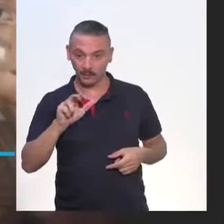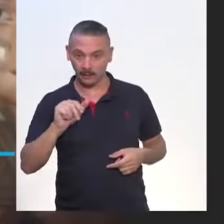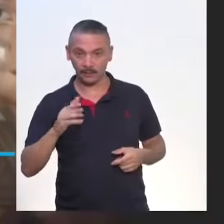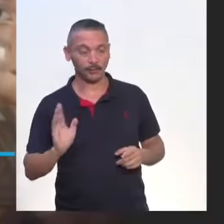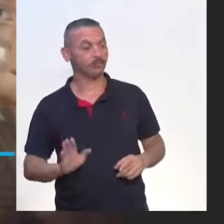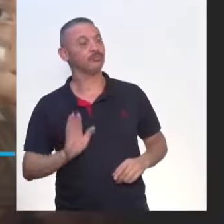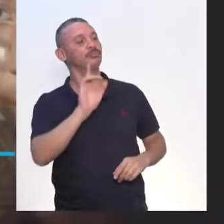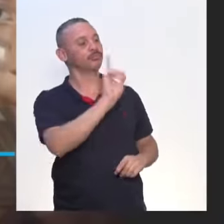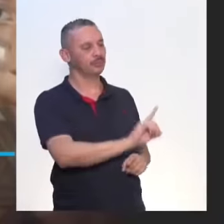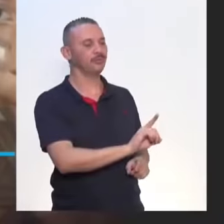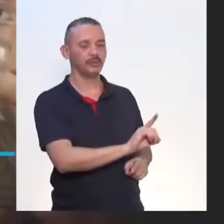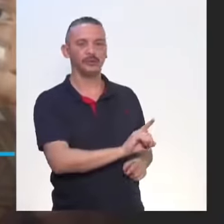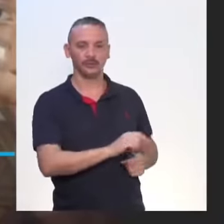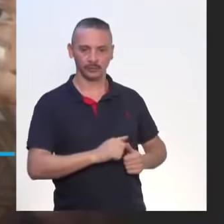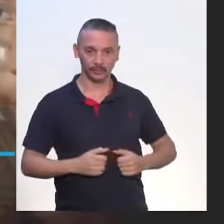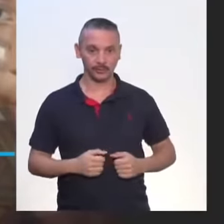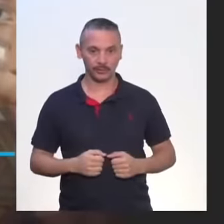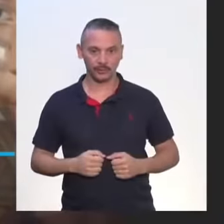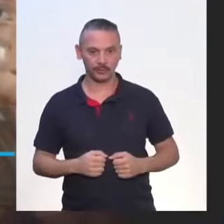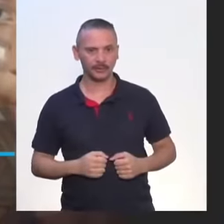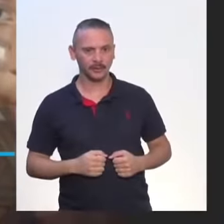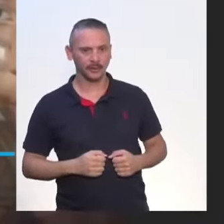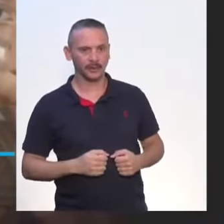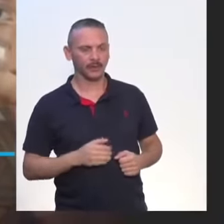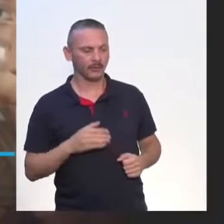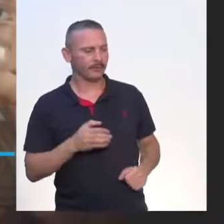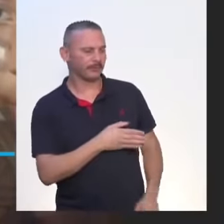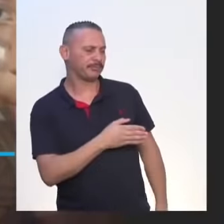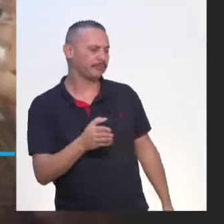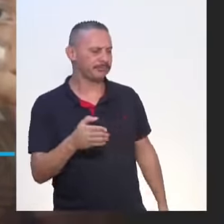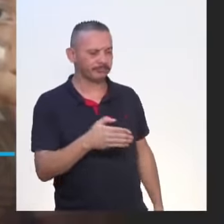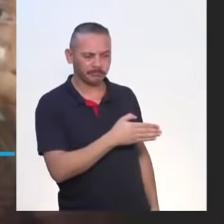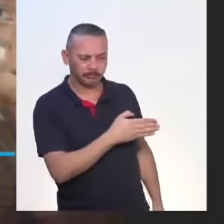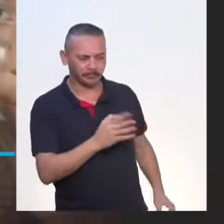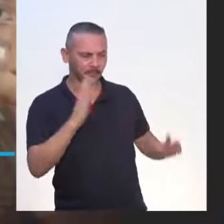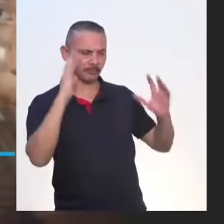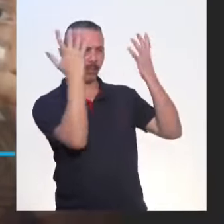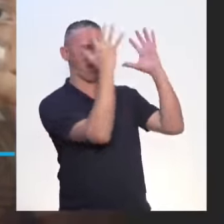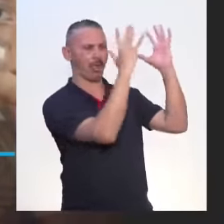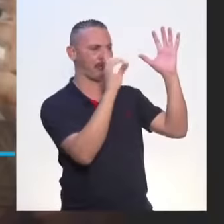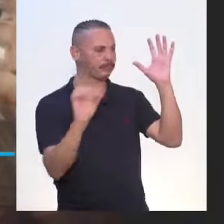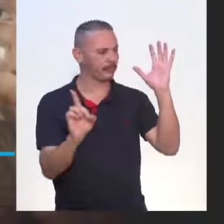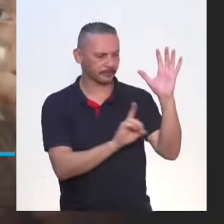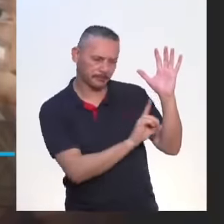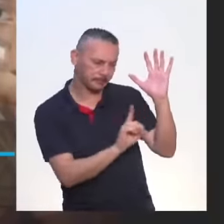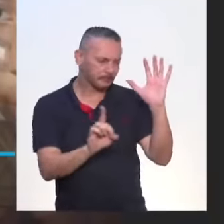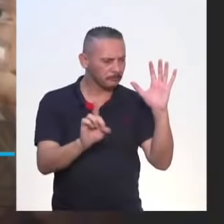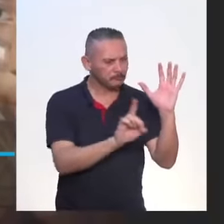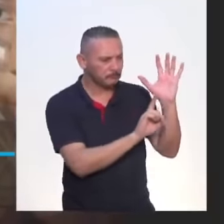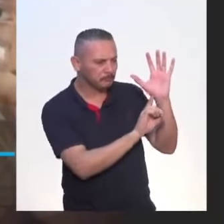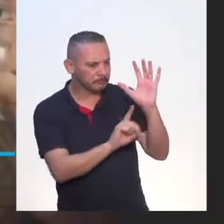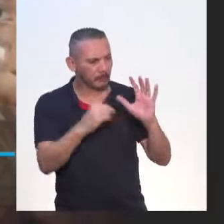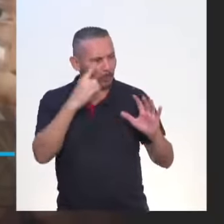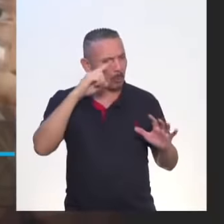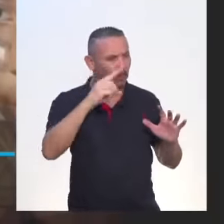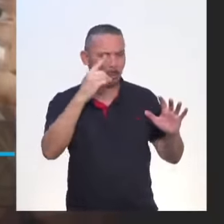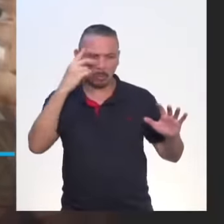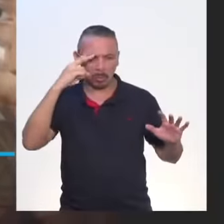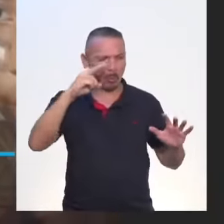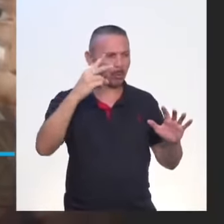tarefa nas mãos e foi atrás, entrou na floresta, caminhou 1 dia, 2 dias, 3 dias, até chegar